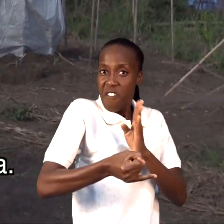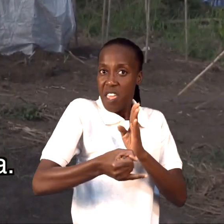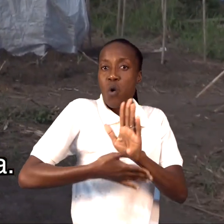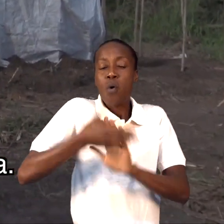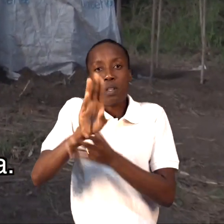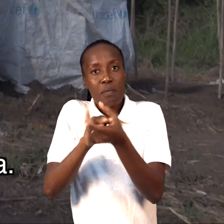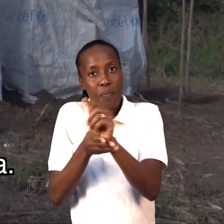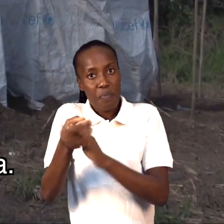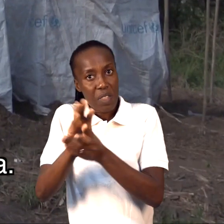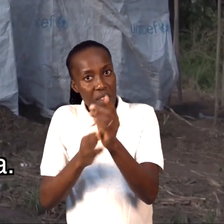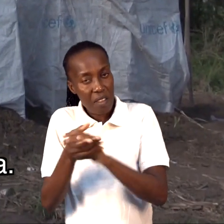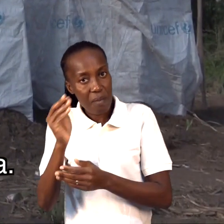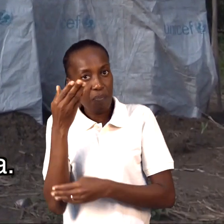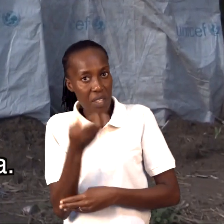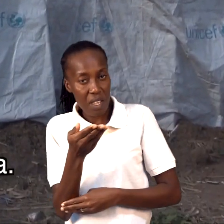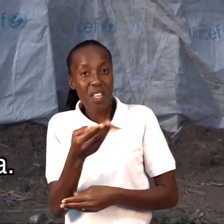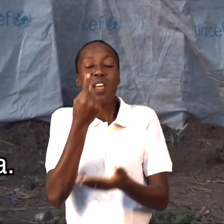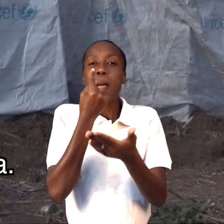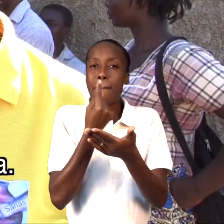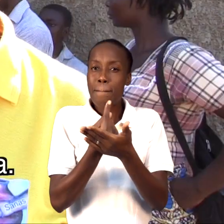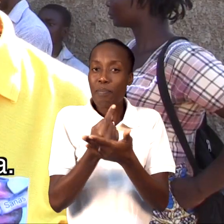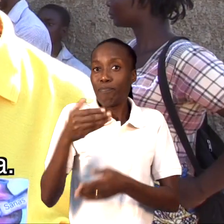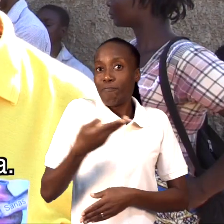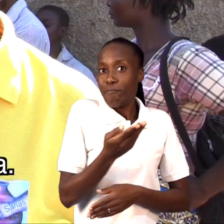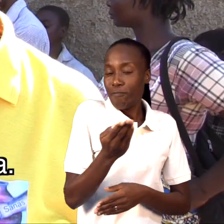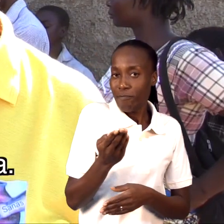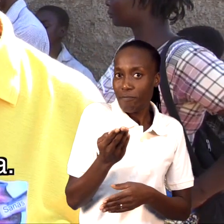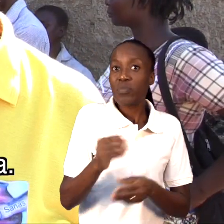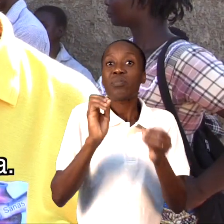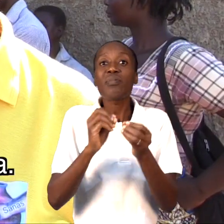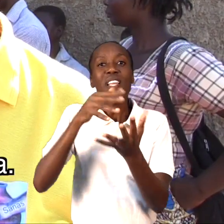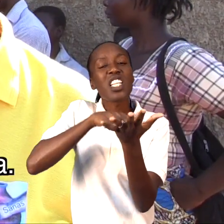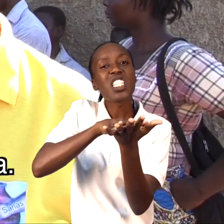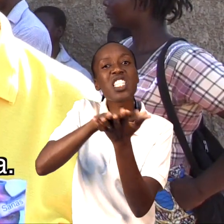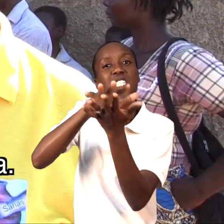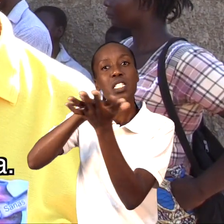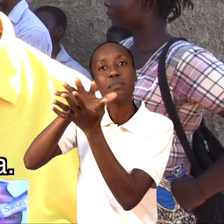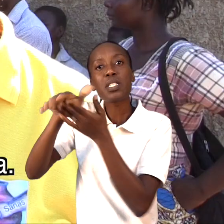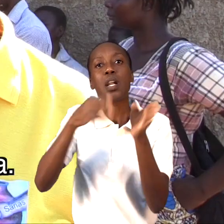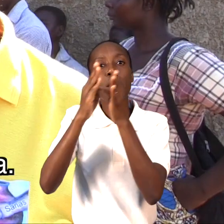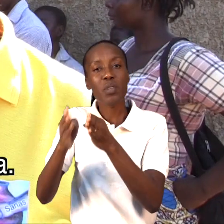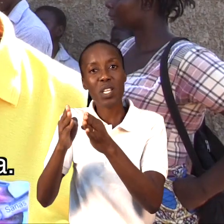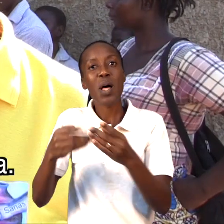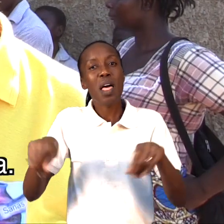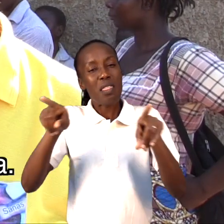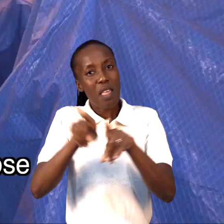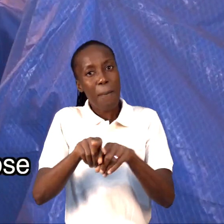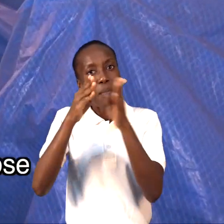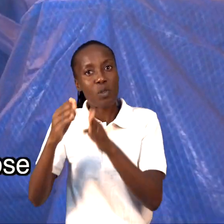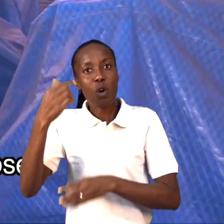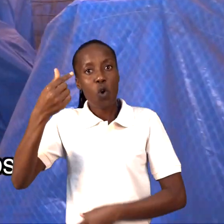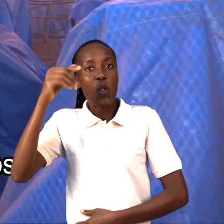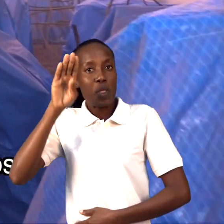vão usar a latrina, apesar das latrinas também serem escassas, mas é preciso ir à latrina, sair da latrina, lavar as mãos.